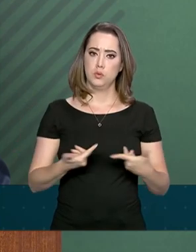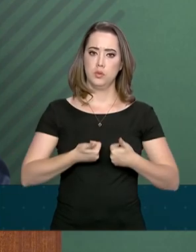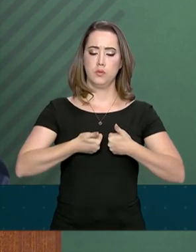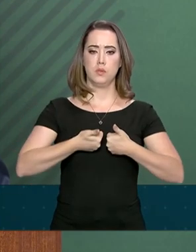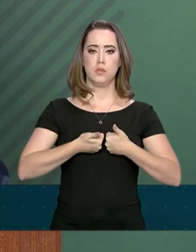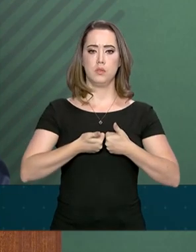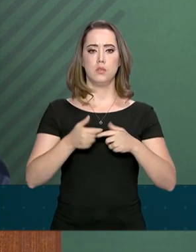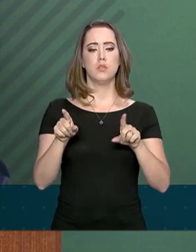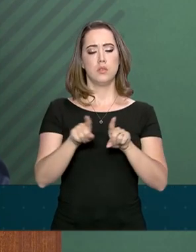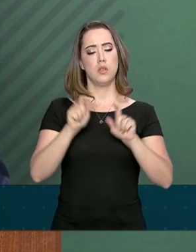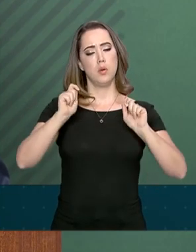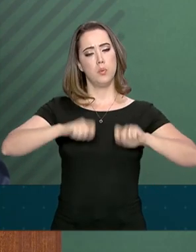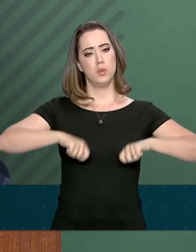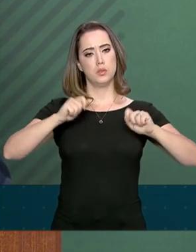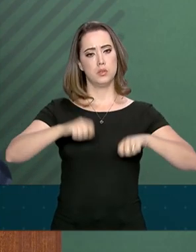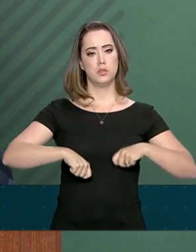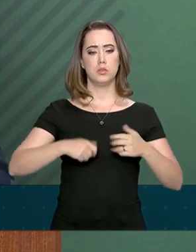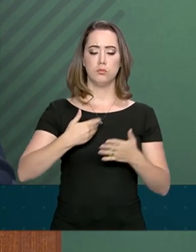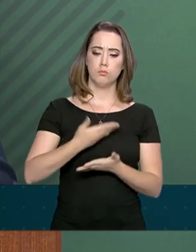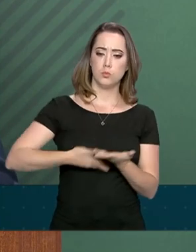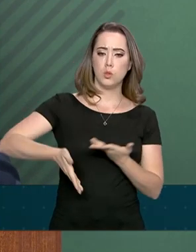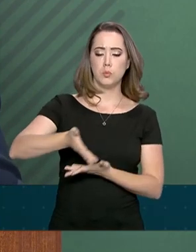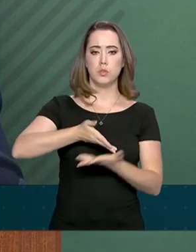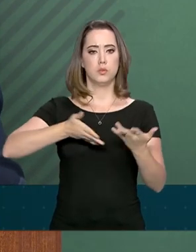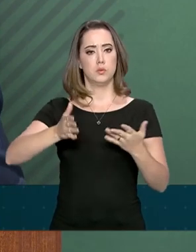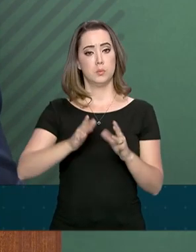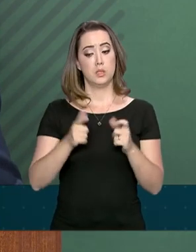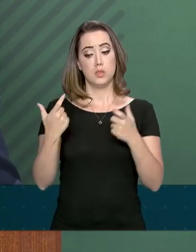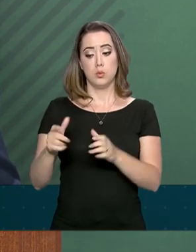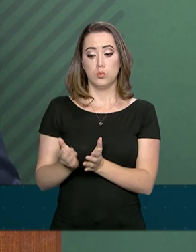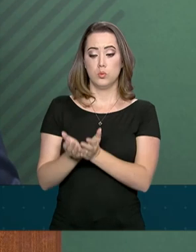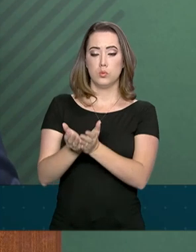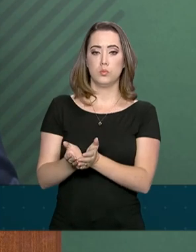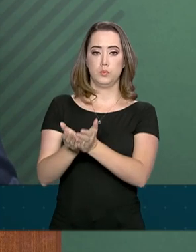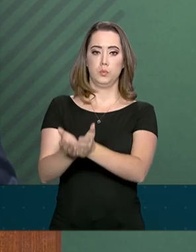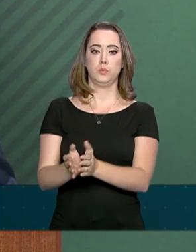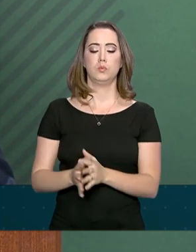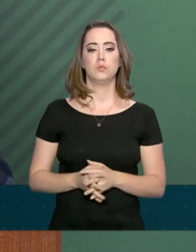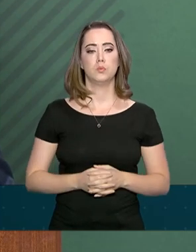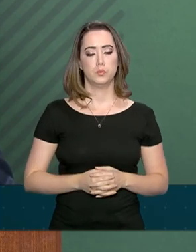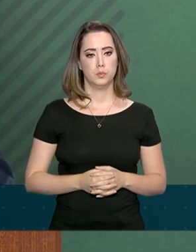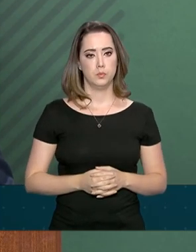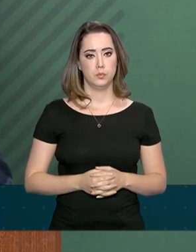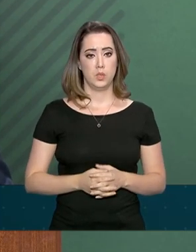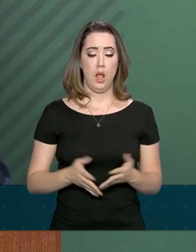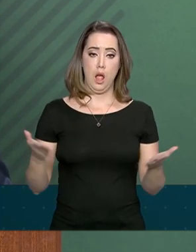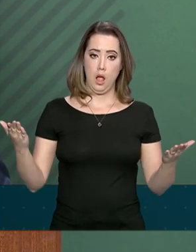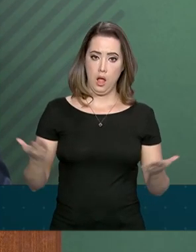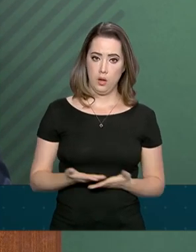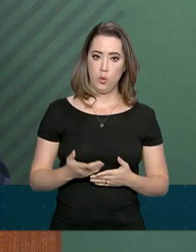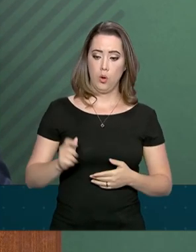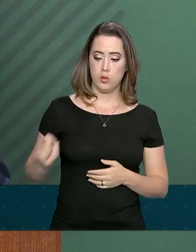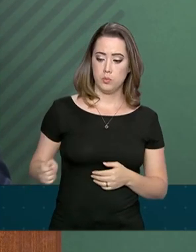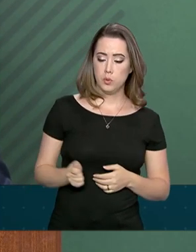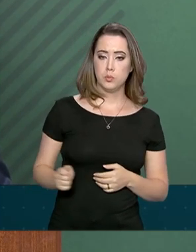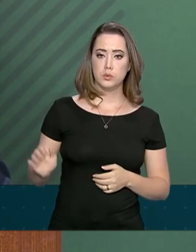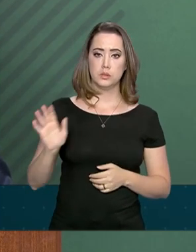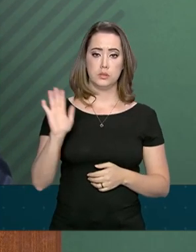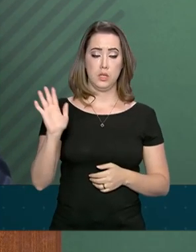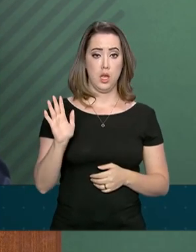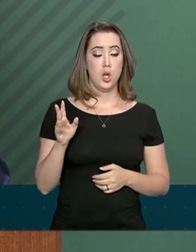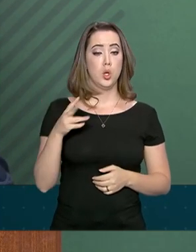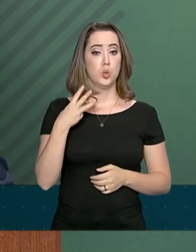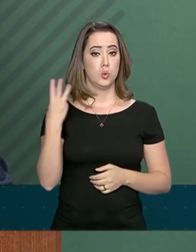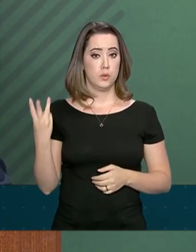ea capacidade na movimentação dos portos com leilão das três áreas portuárias